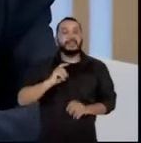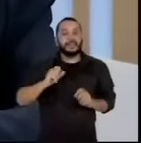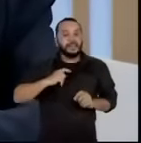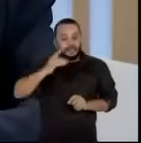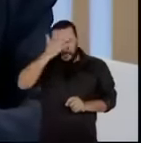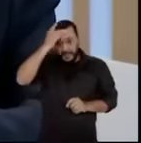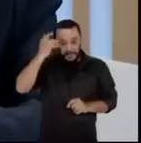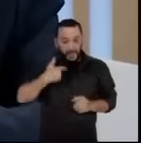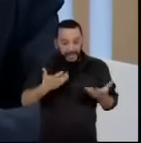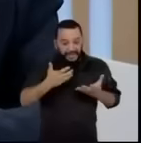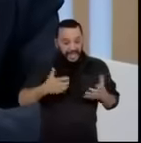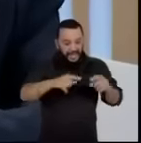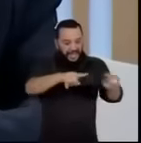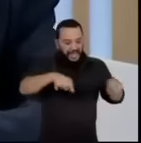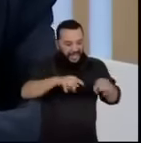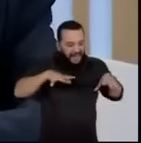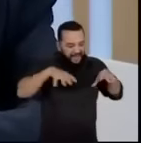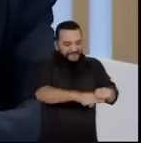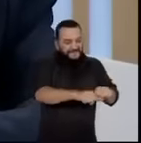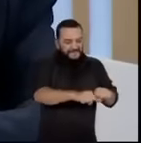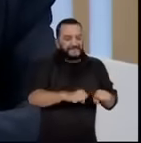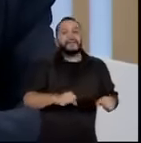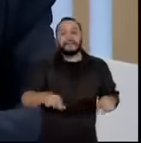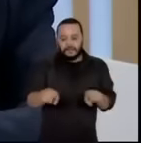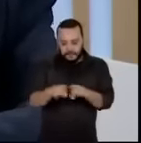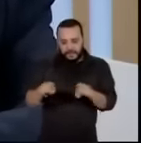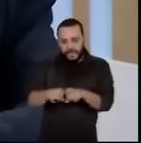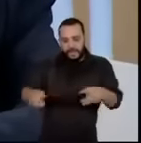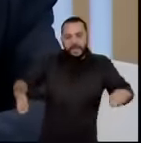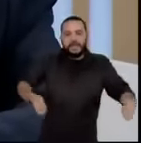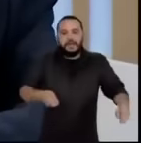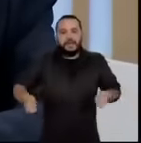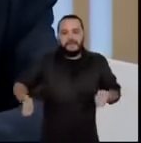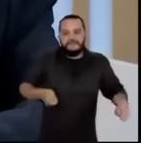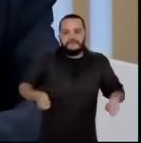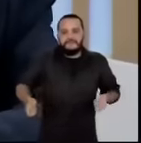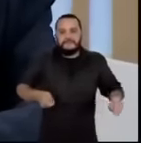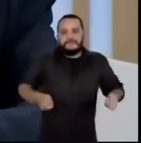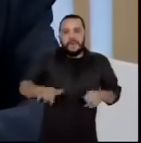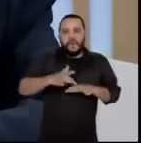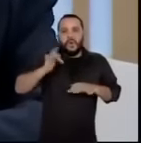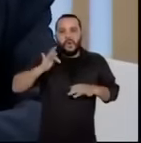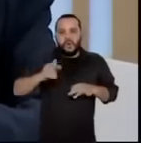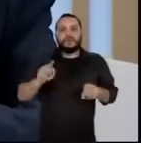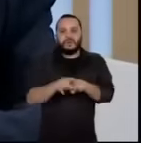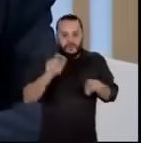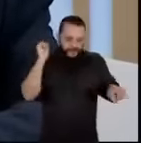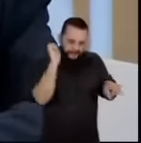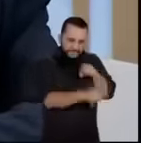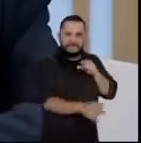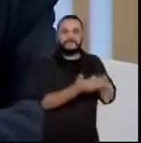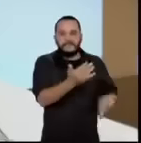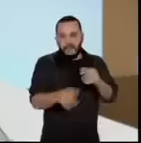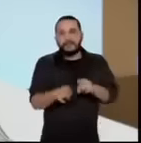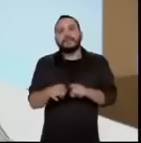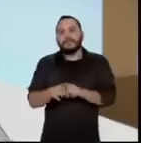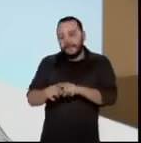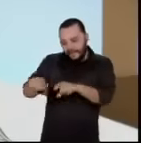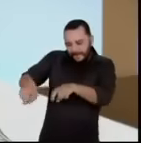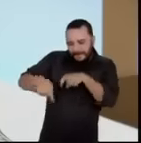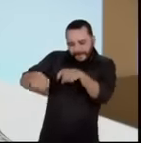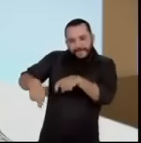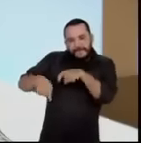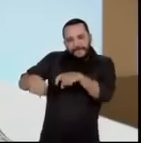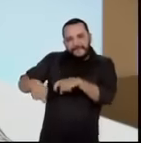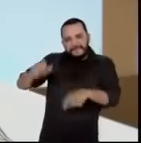eram garimpeiros, eram inclusive produtores rurais, né? Que estavam interessados em botar